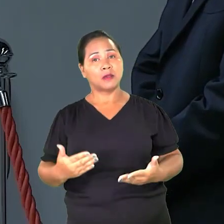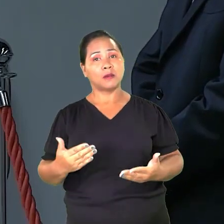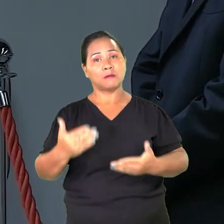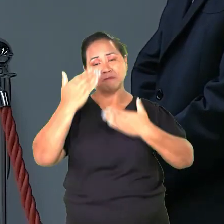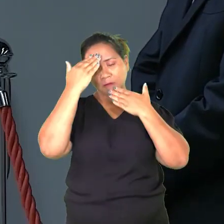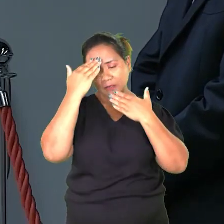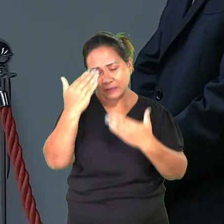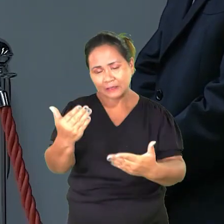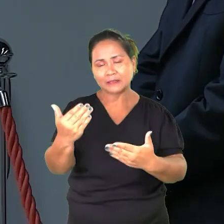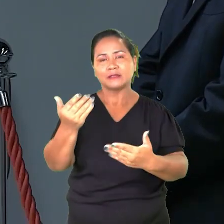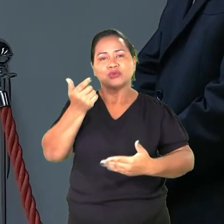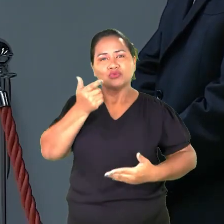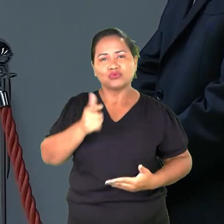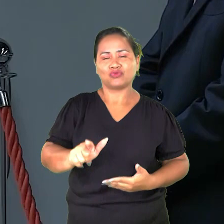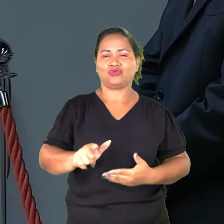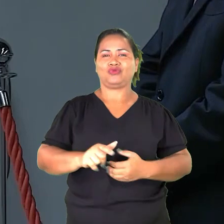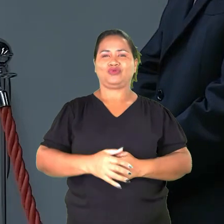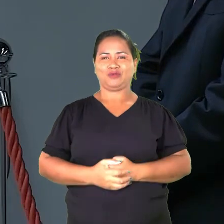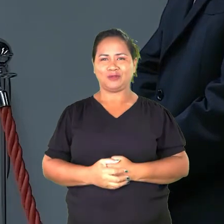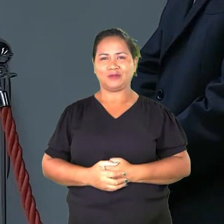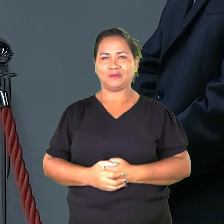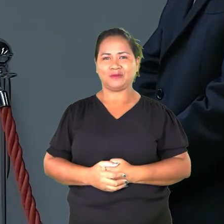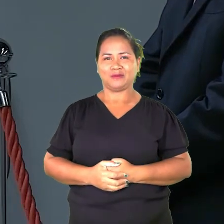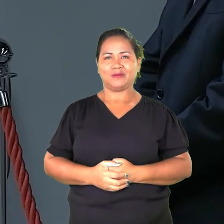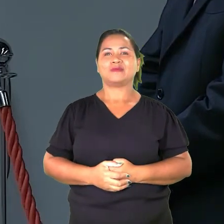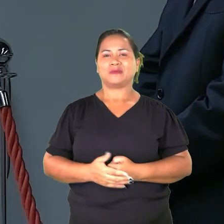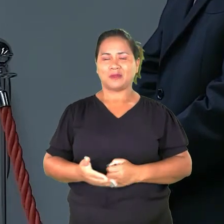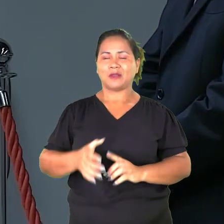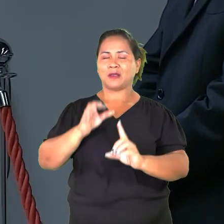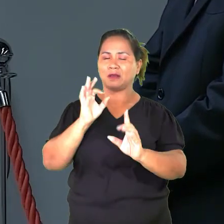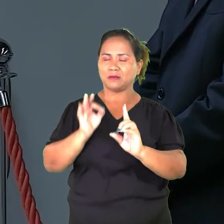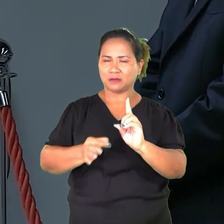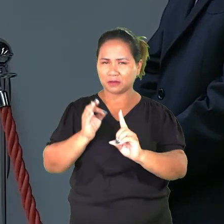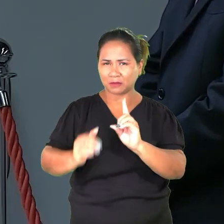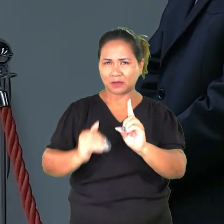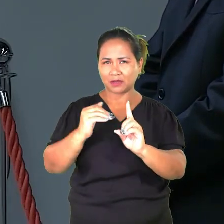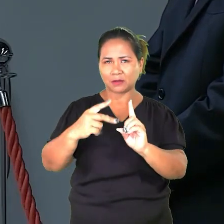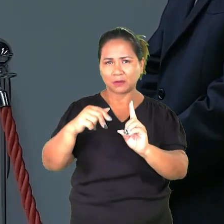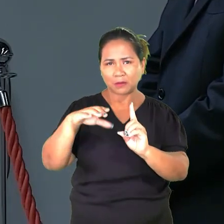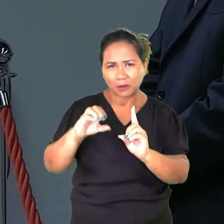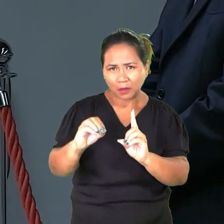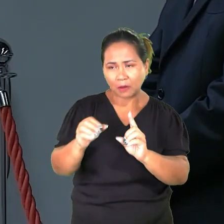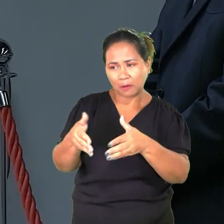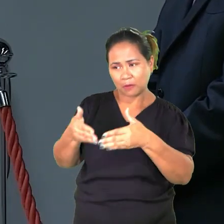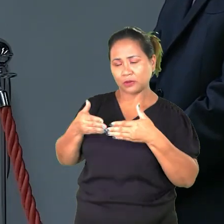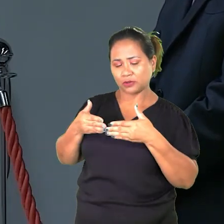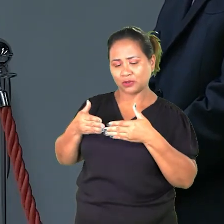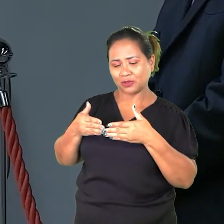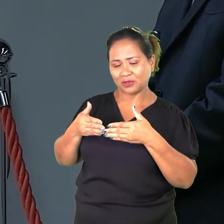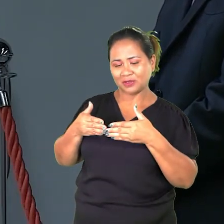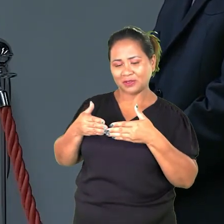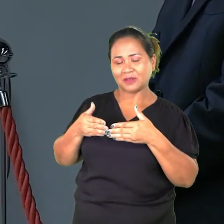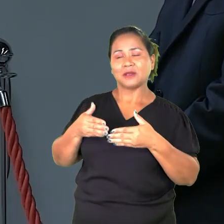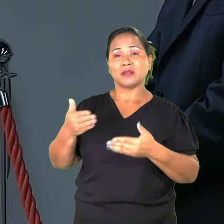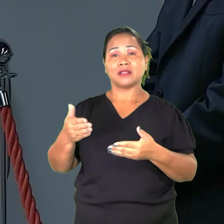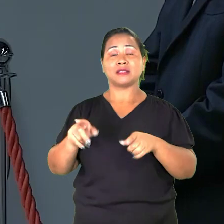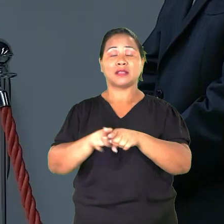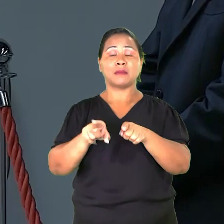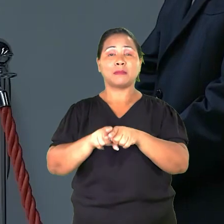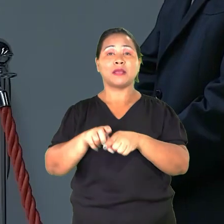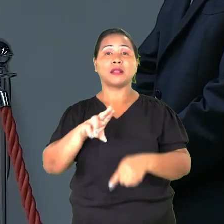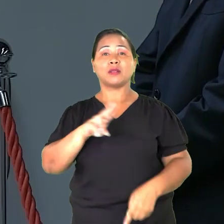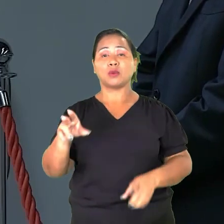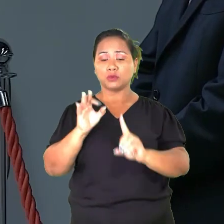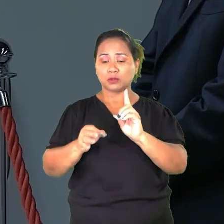minhas últimas palavras de agradecimento, na pessoa aqui do desembargador Ricardo Anaf, e vou pedir licença para mencionar o Bruno e também o